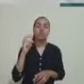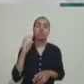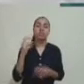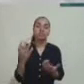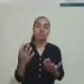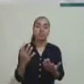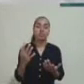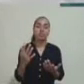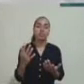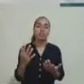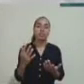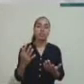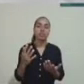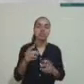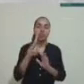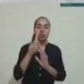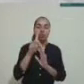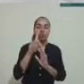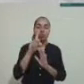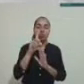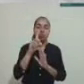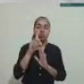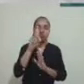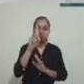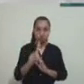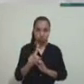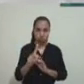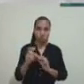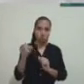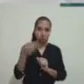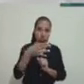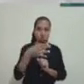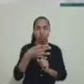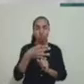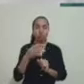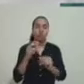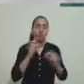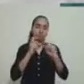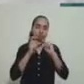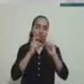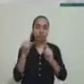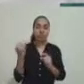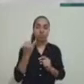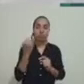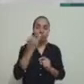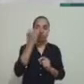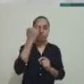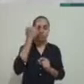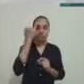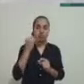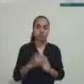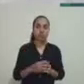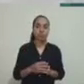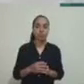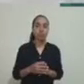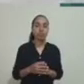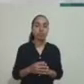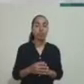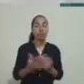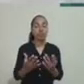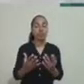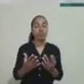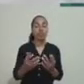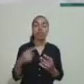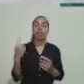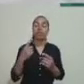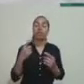pela nova diretoria, numa reunião importante, e um dos itens que nos chamou a atenção é que o Conselho Municipal